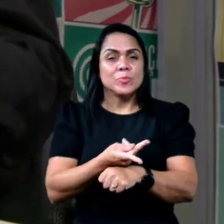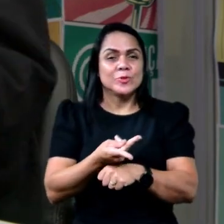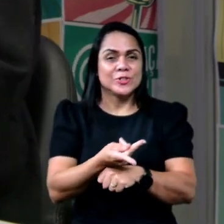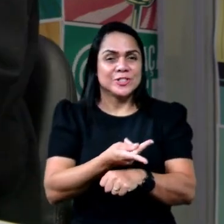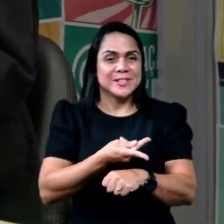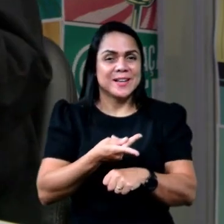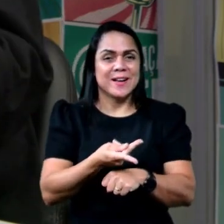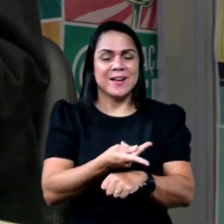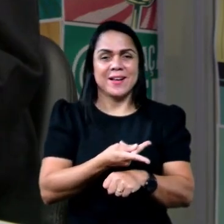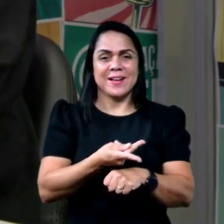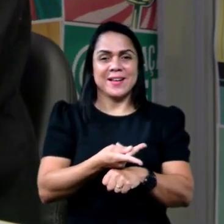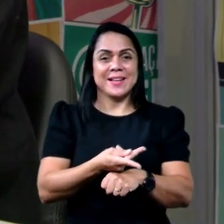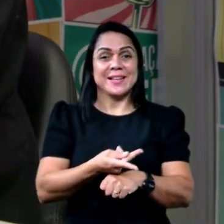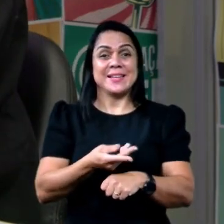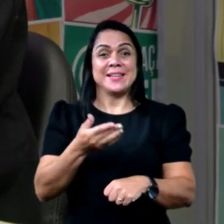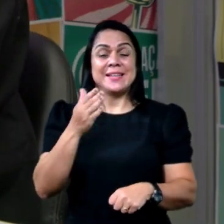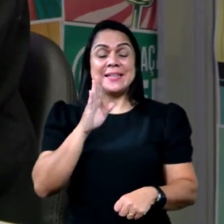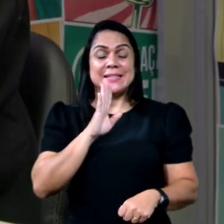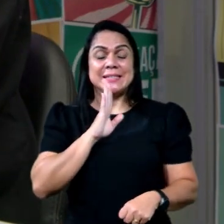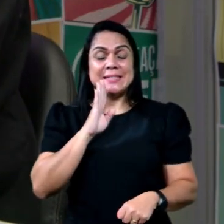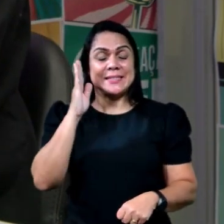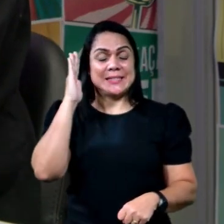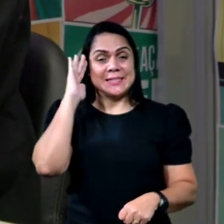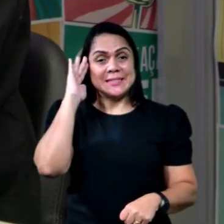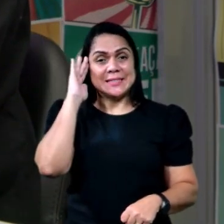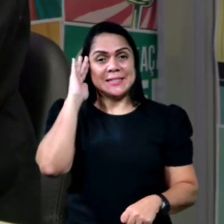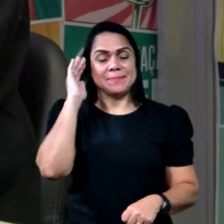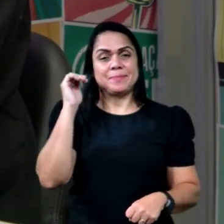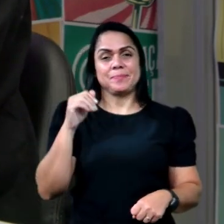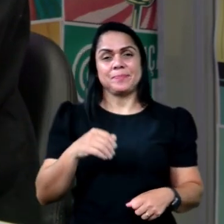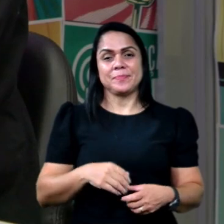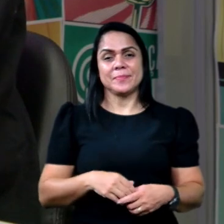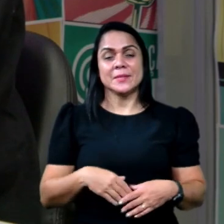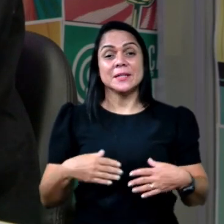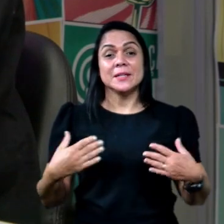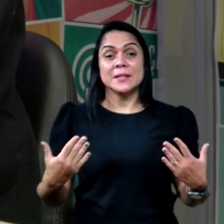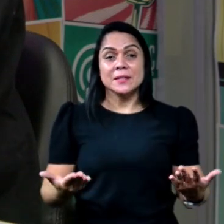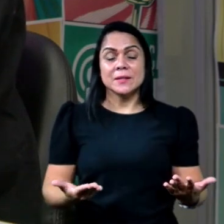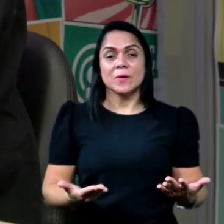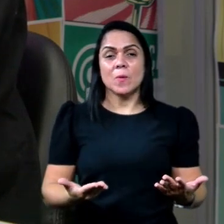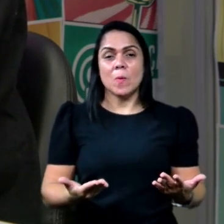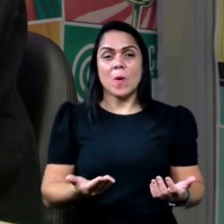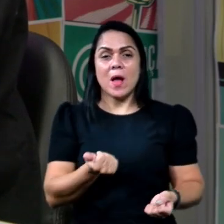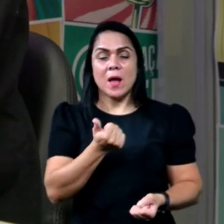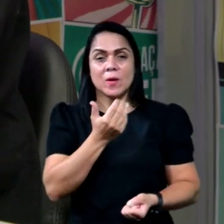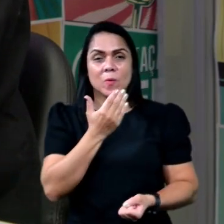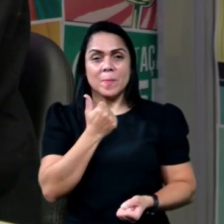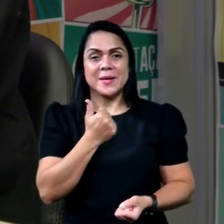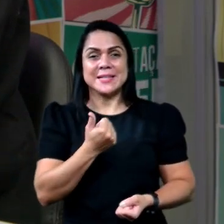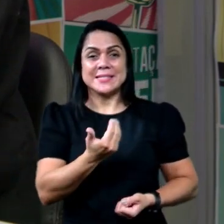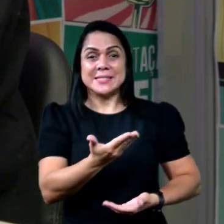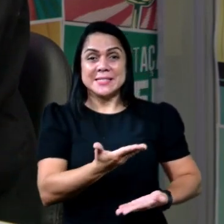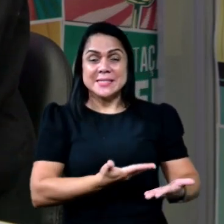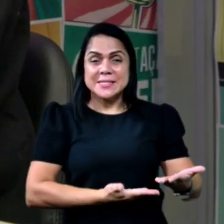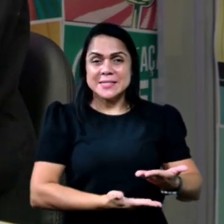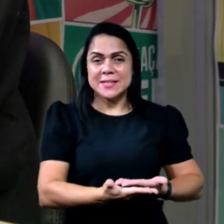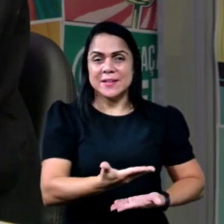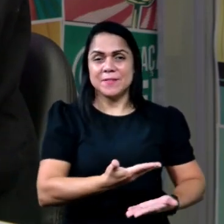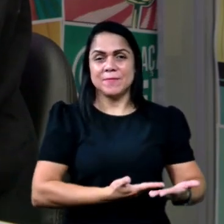de compreensão e de transformação. Mas, enfim, a gente pensou o projeto Merendas, ele serviu mais de